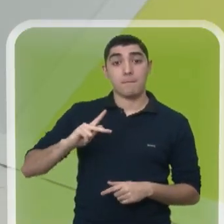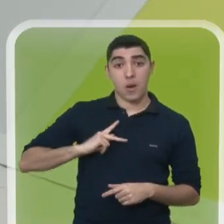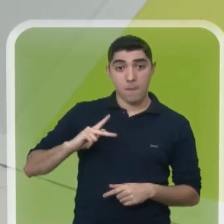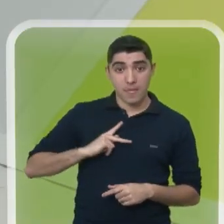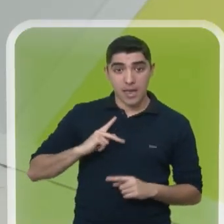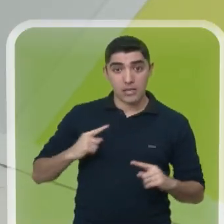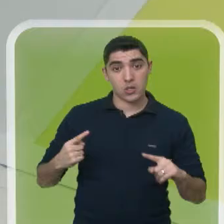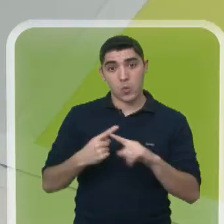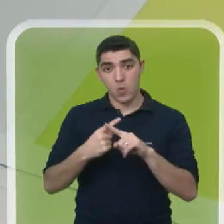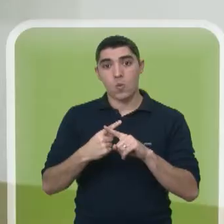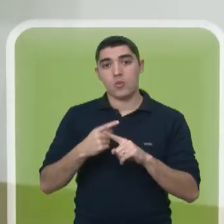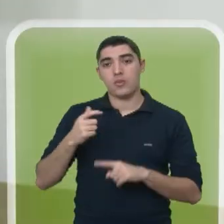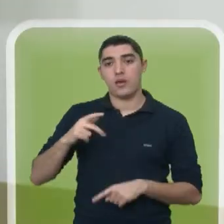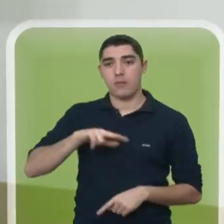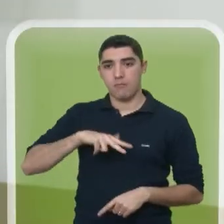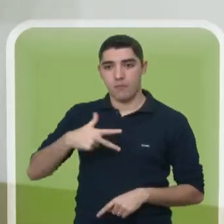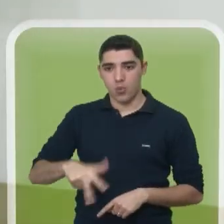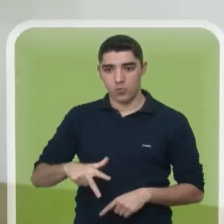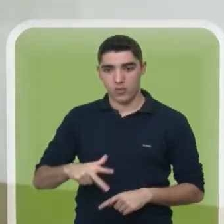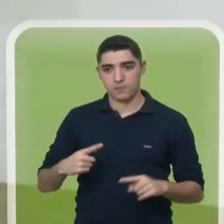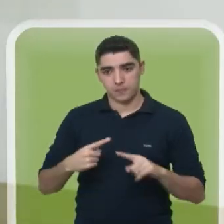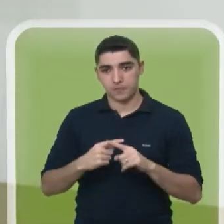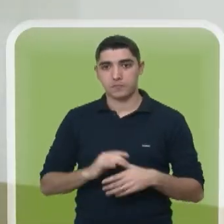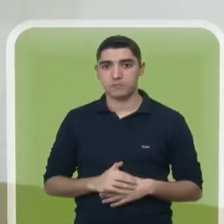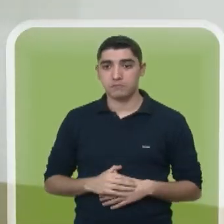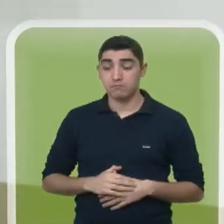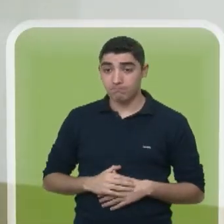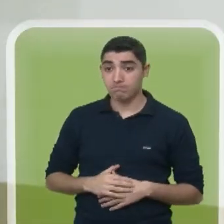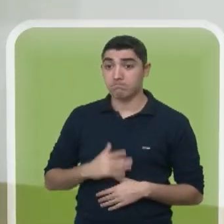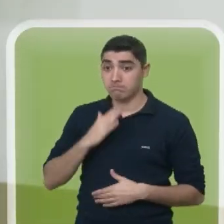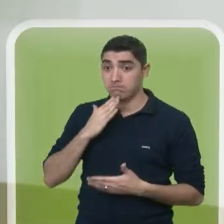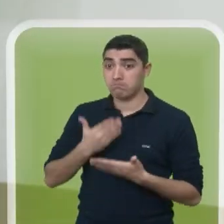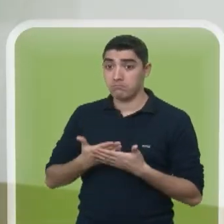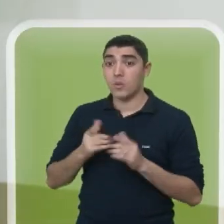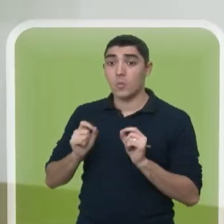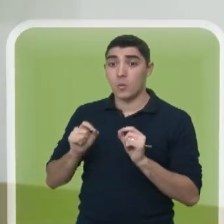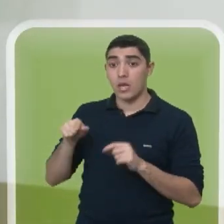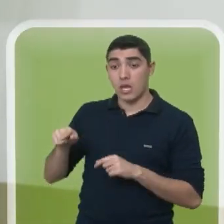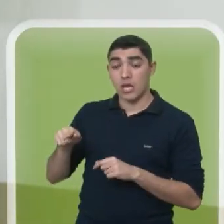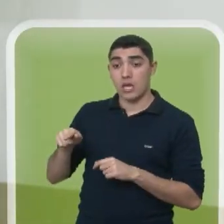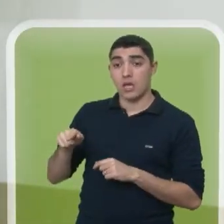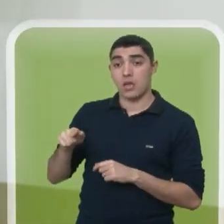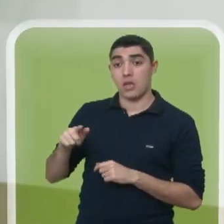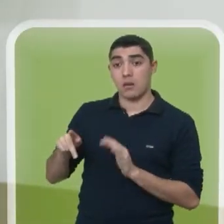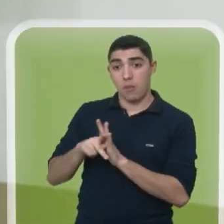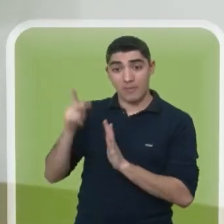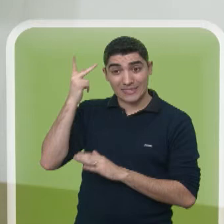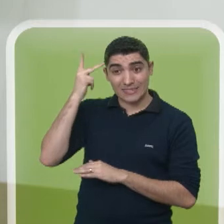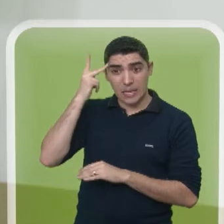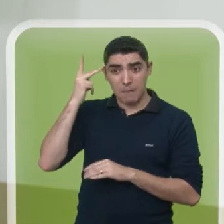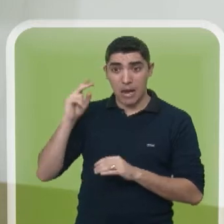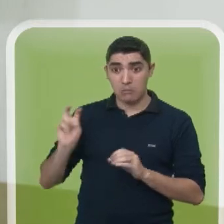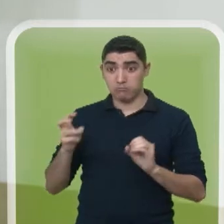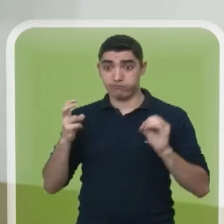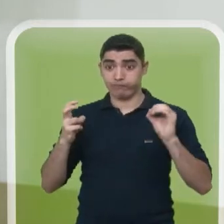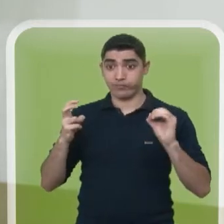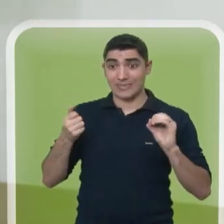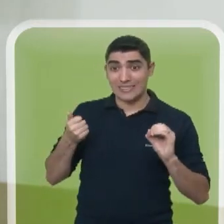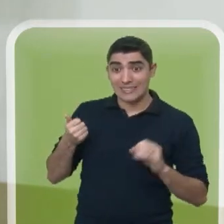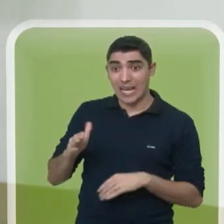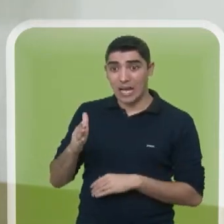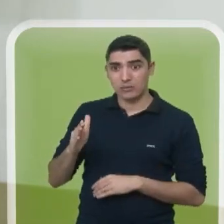Portuguesa, Brunão. O resultado surpreendente da rodada foi a goleada do São Paulo contra o Santos,